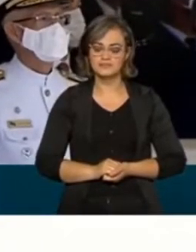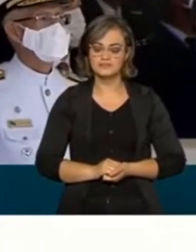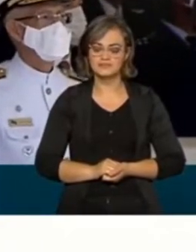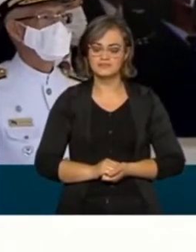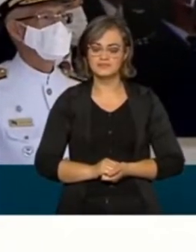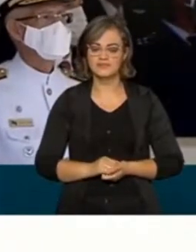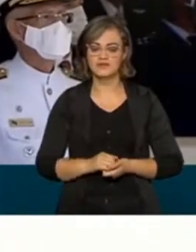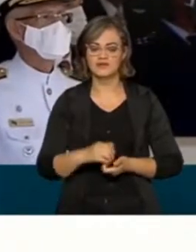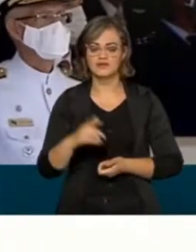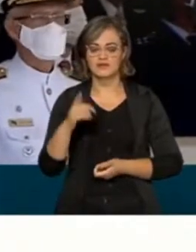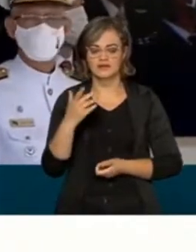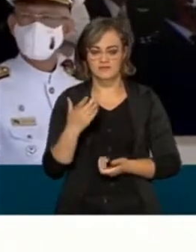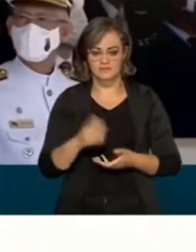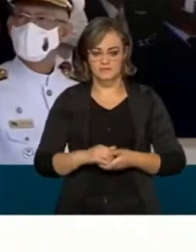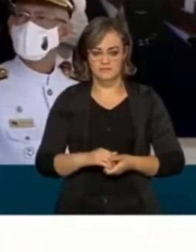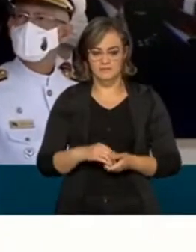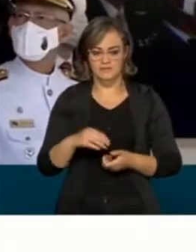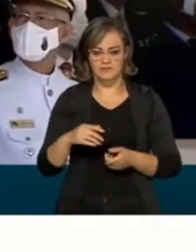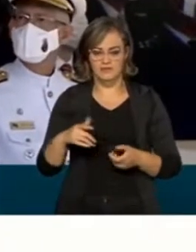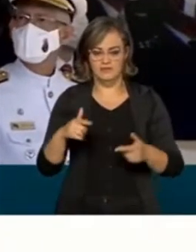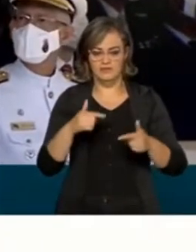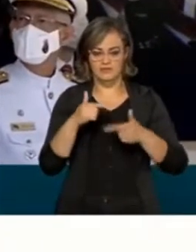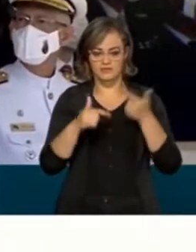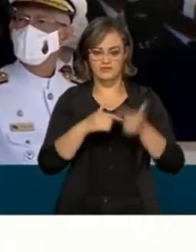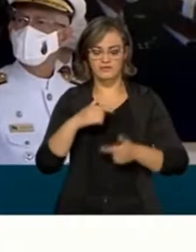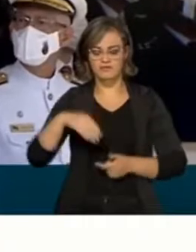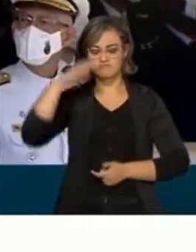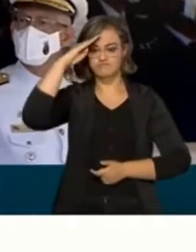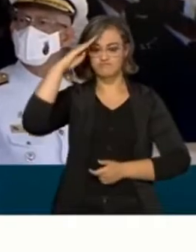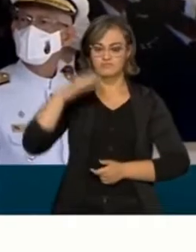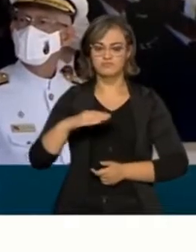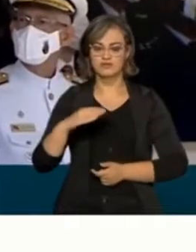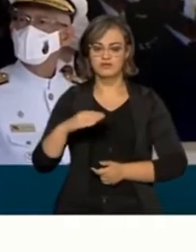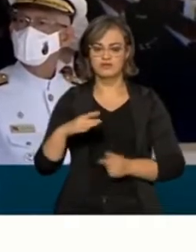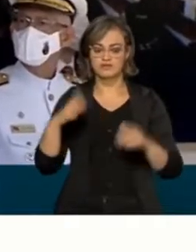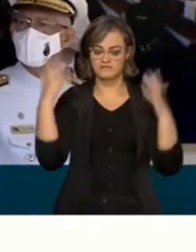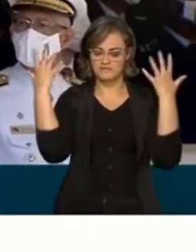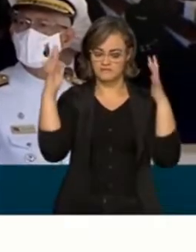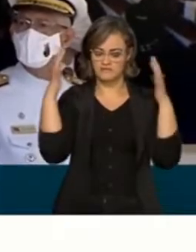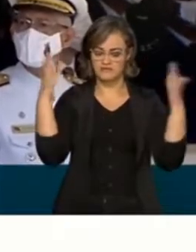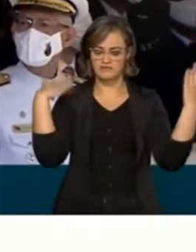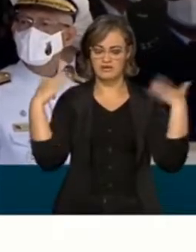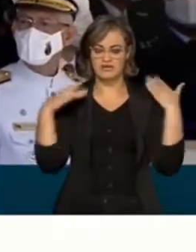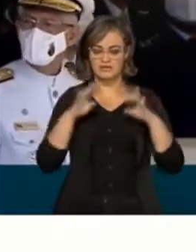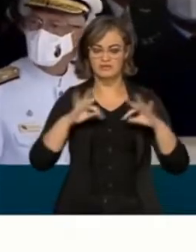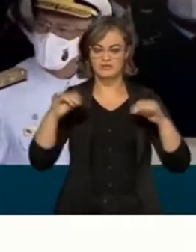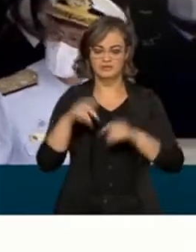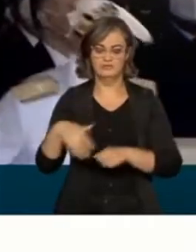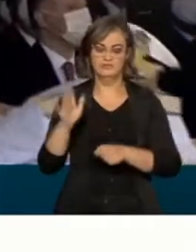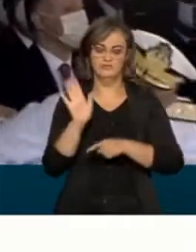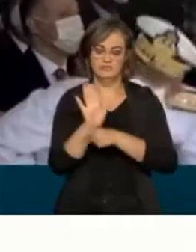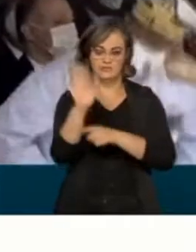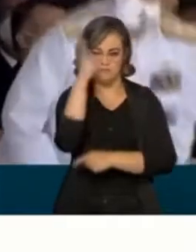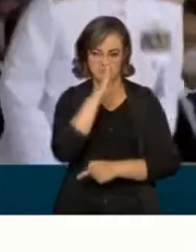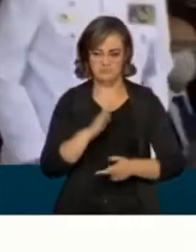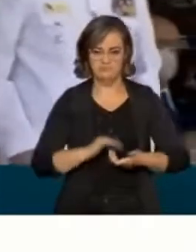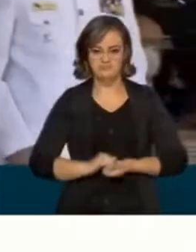General de Marinha do Brasil, manobra com o Almirante Garnier. Viva Marinha, tudo pela pátria.